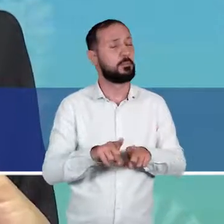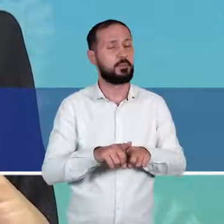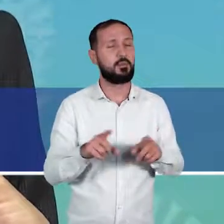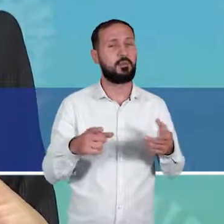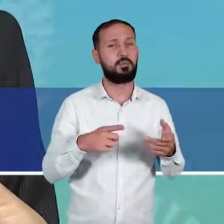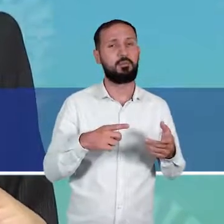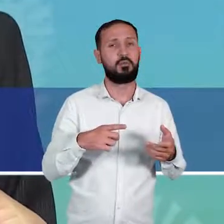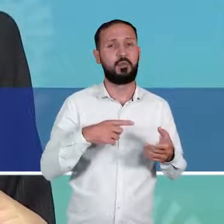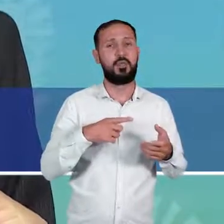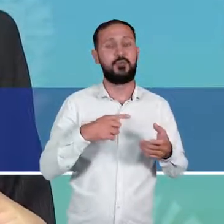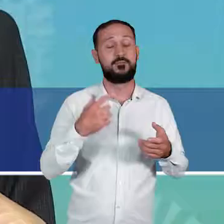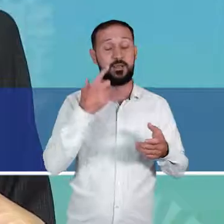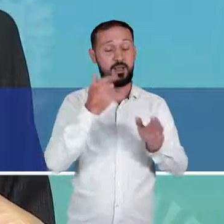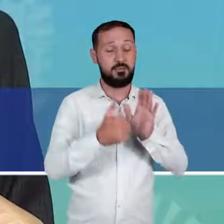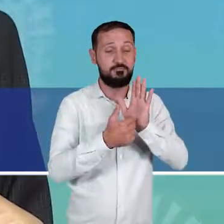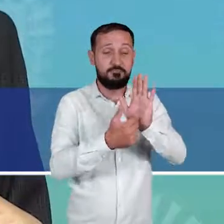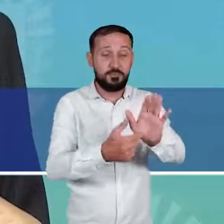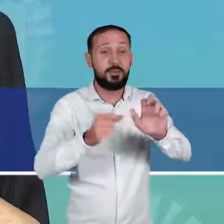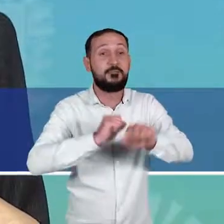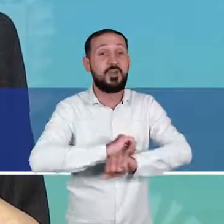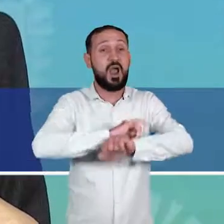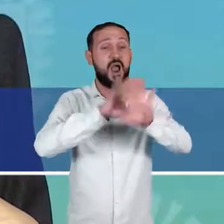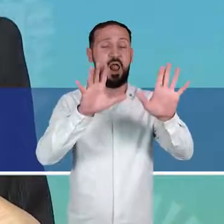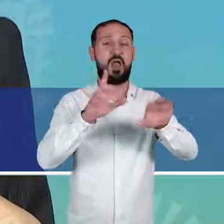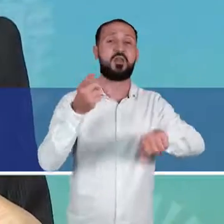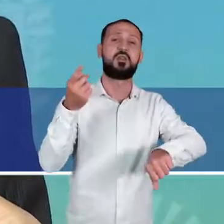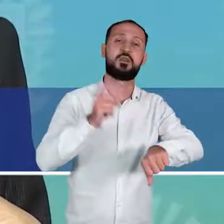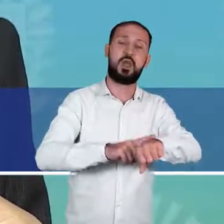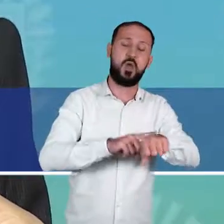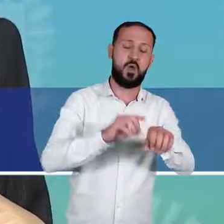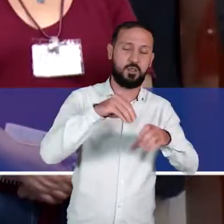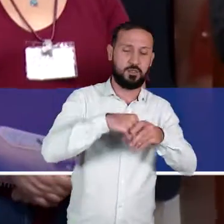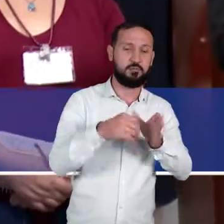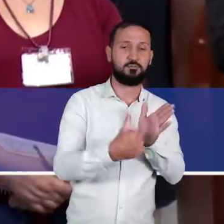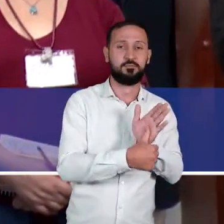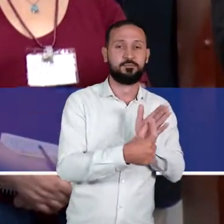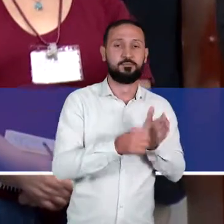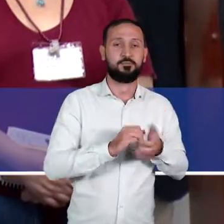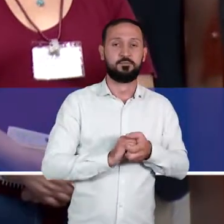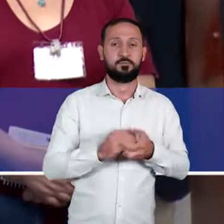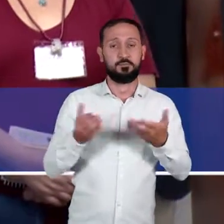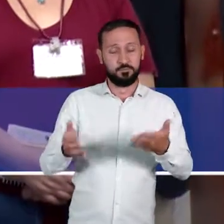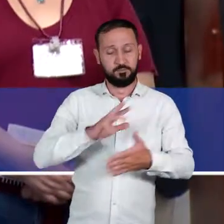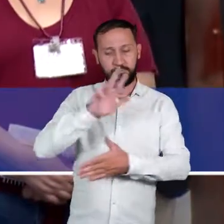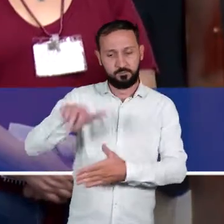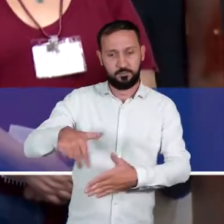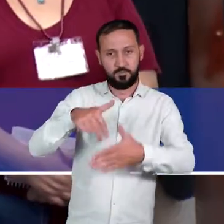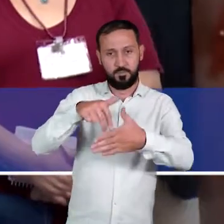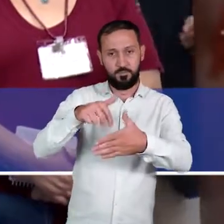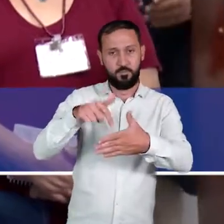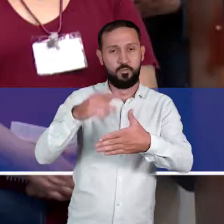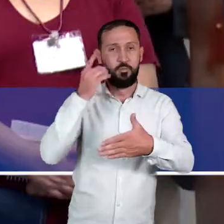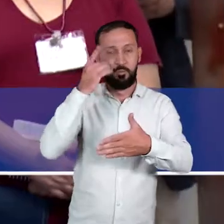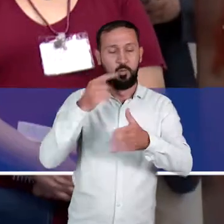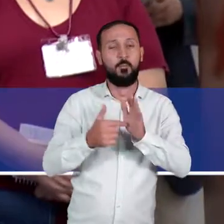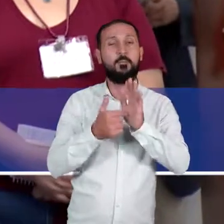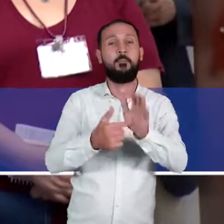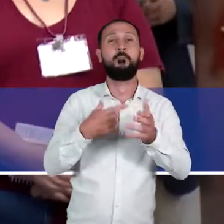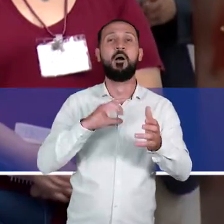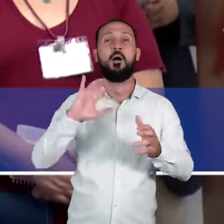seria clarificado, ficaria muito claro ali na identidade. O parlamentar explicou que a medida deve